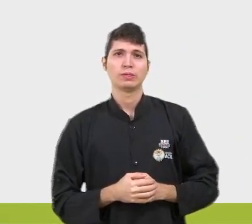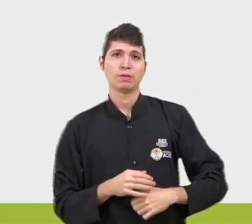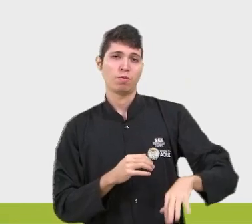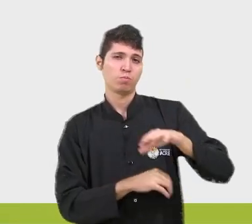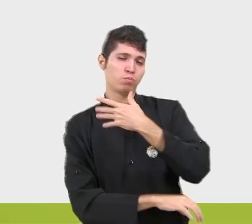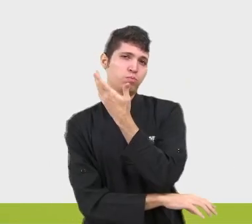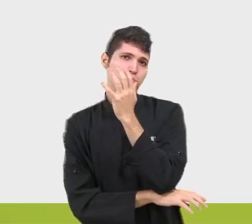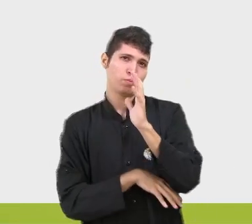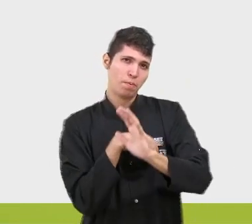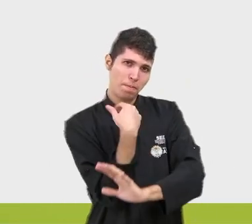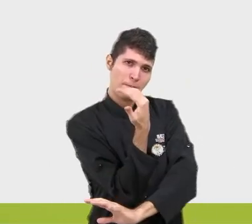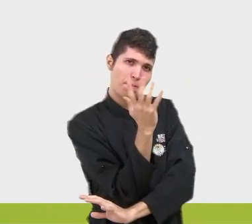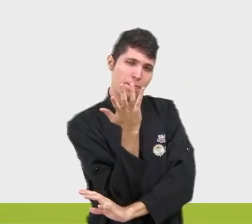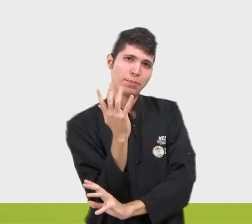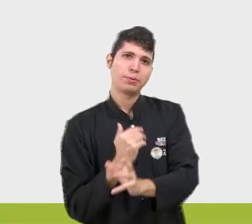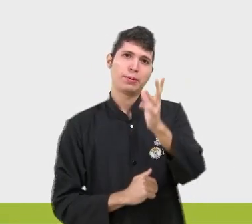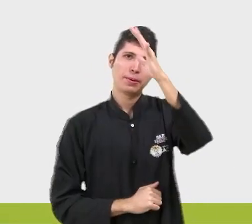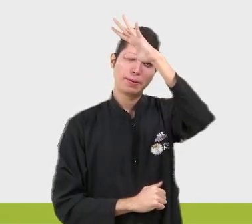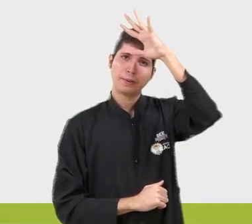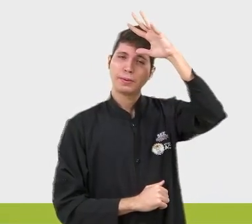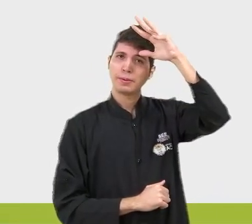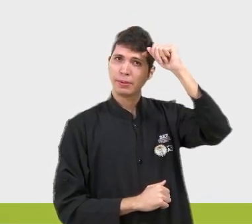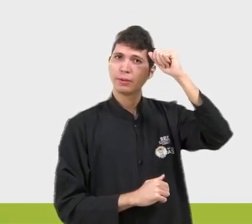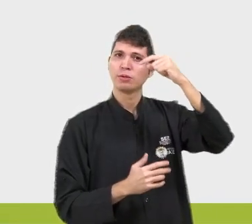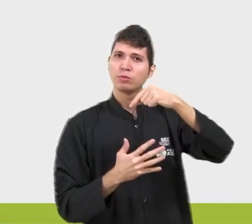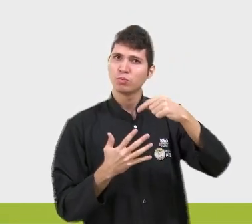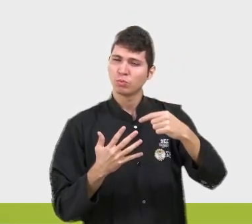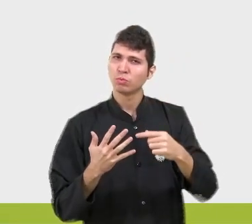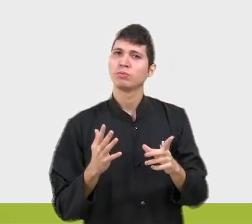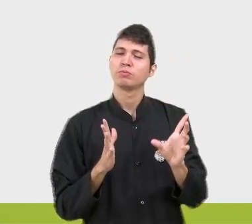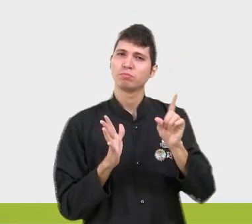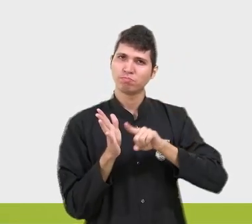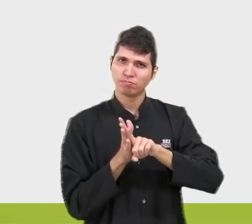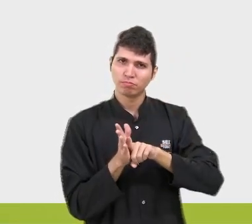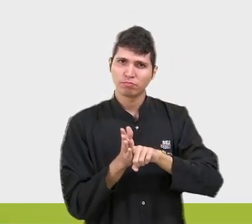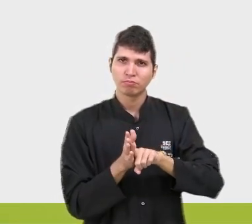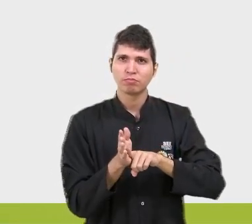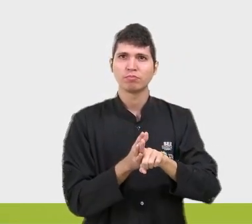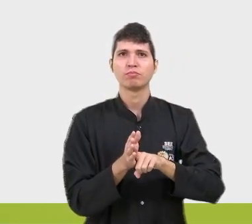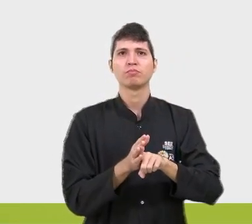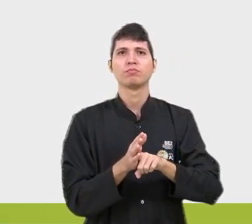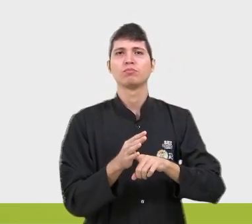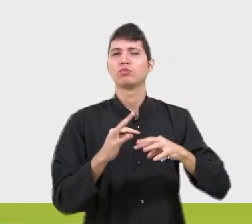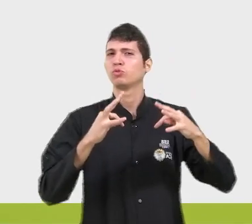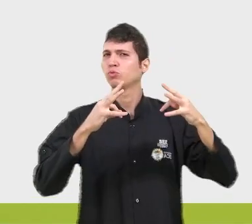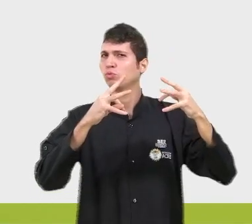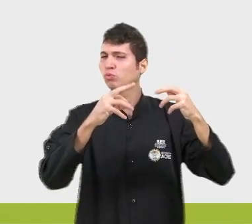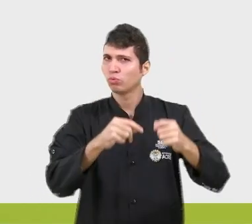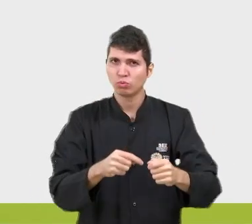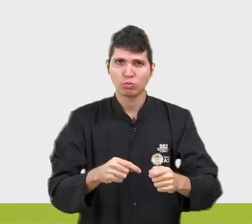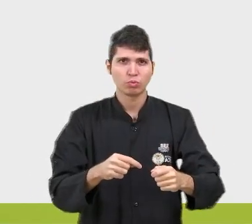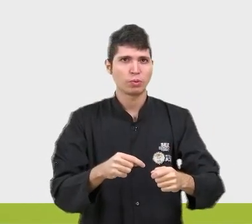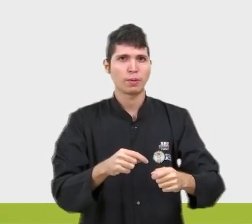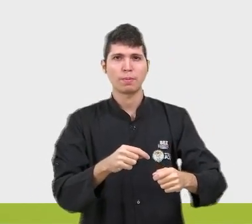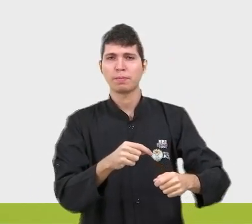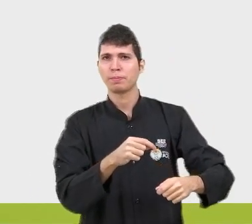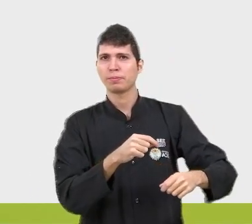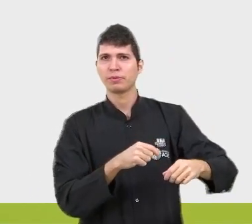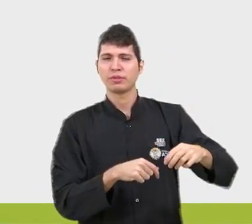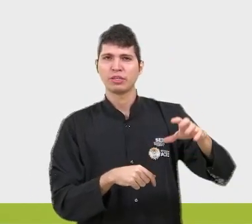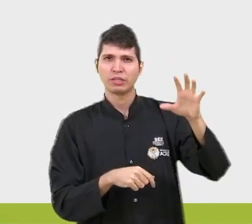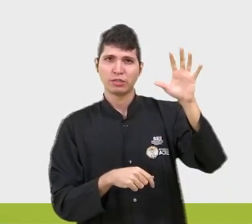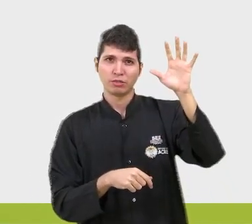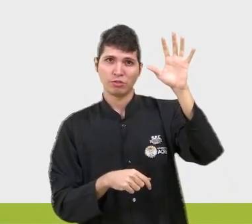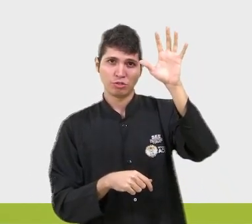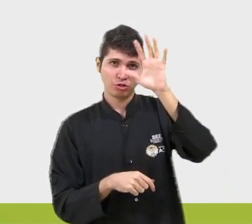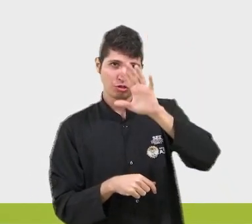amazônica é um aspecto para regionalizar. Integrada por todos os estados da região norte, além do Mato Grosso, exceto a